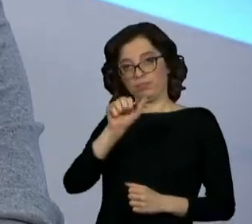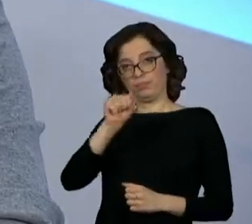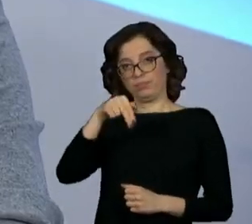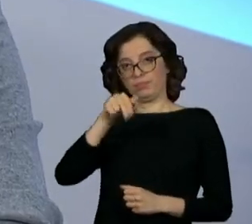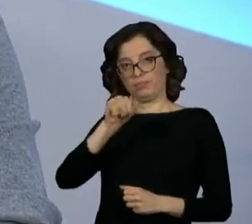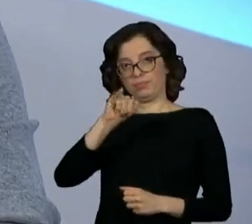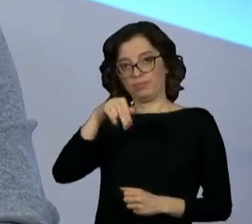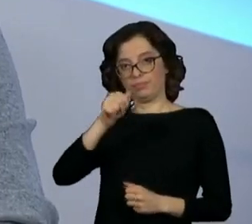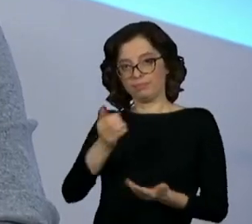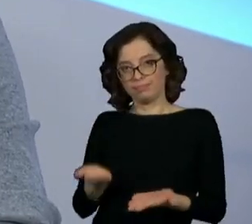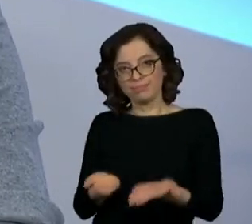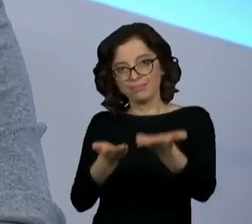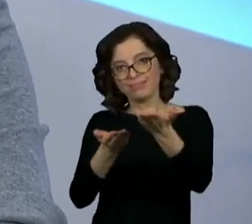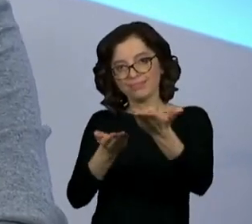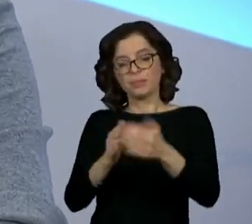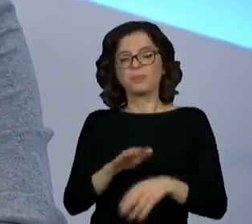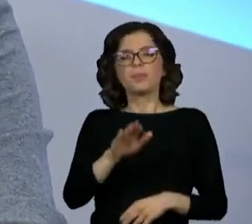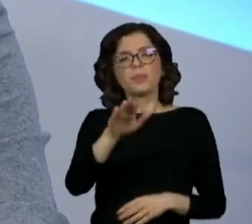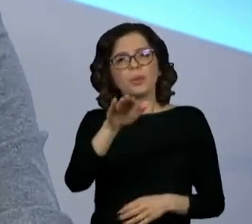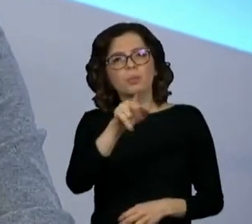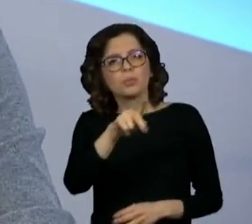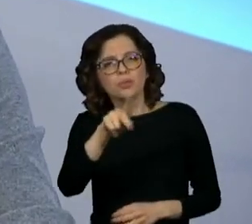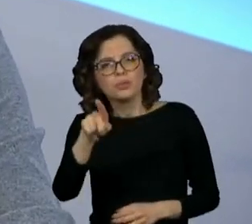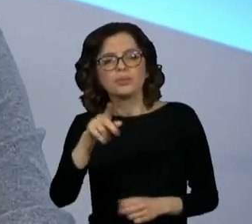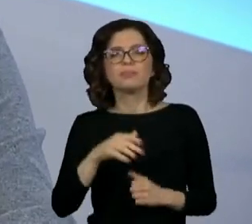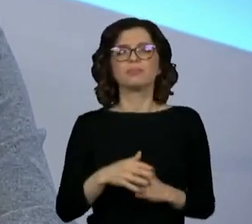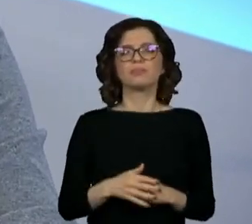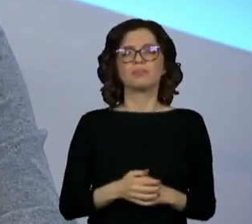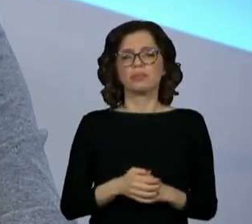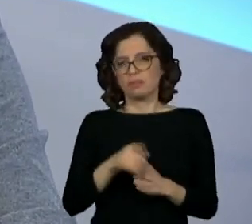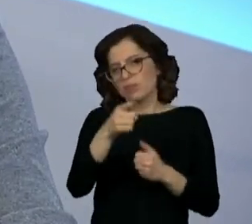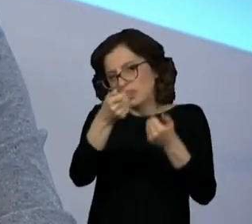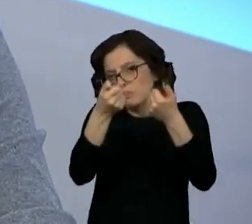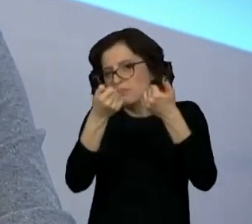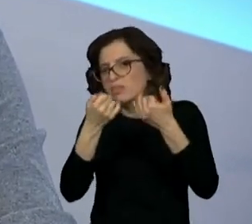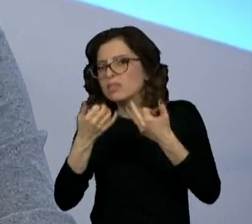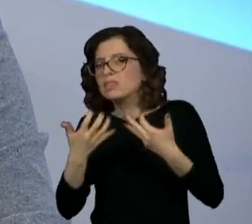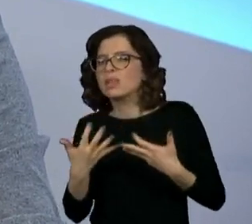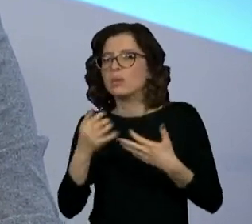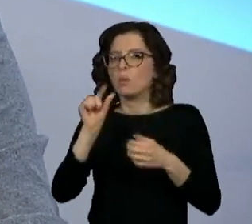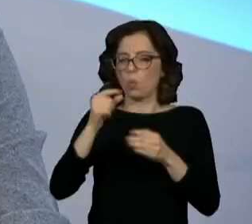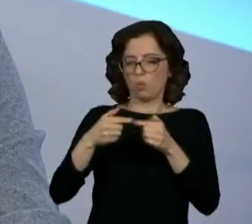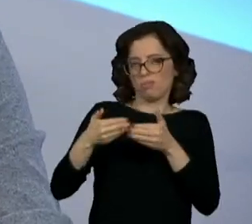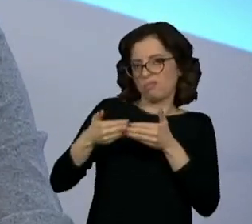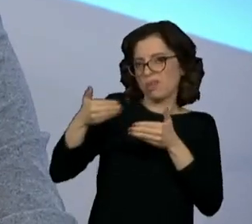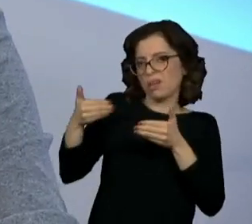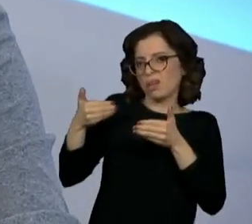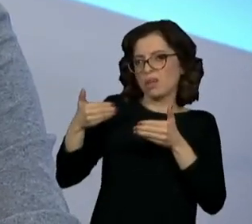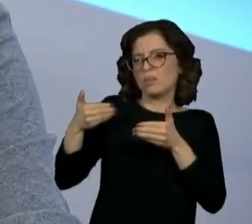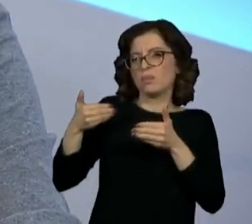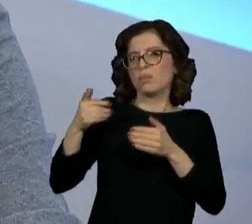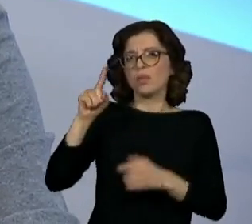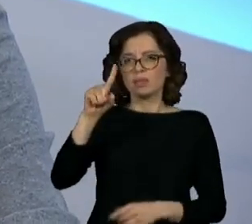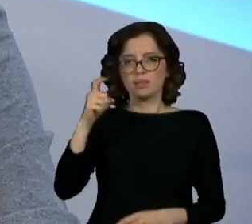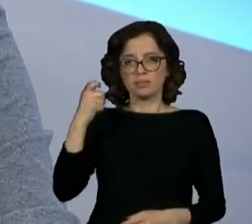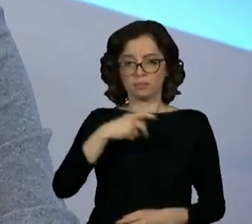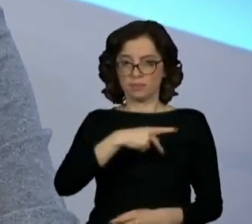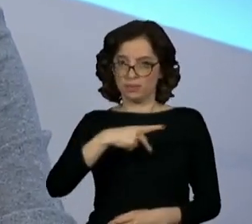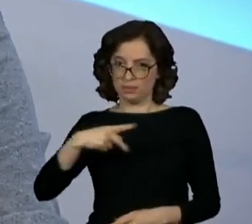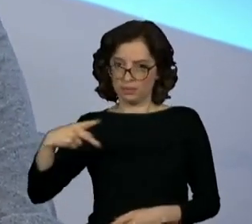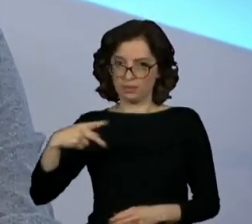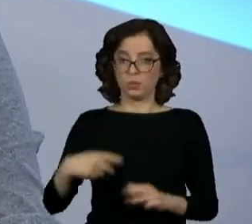Professor Levitsky, o senhor se referiu recentemente ao ex-presidente Lula, candidato favorito na eleição